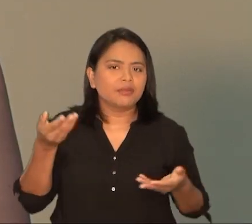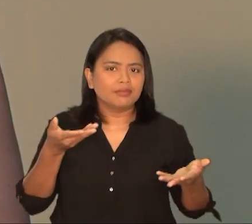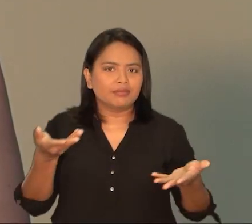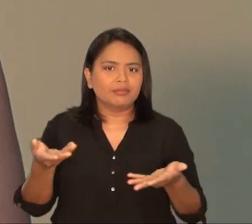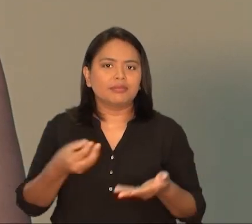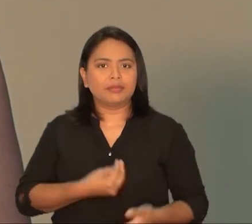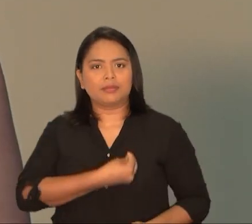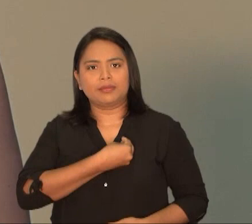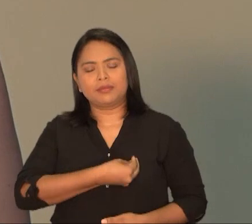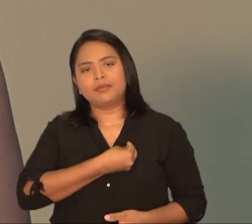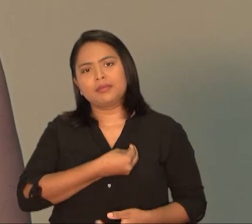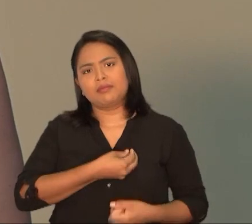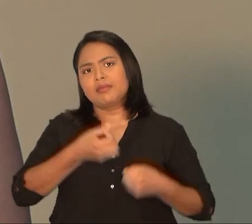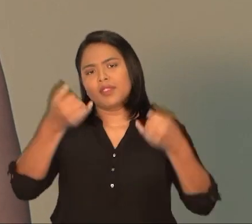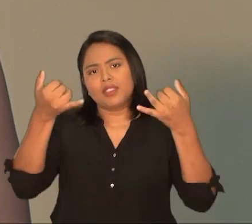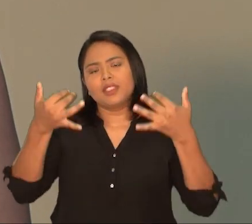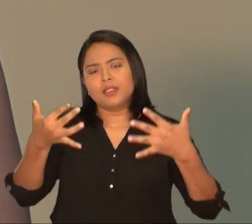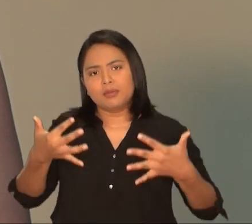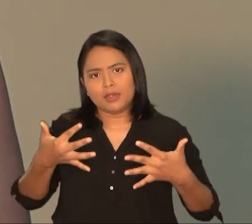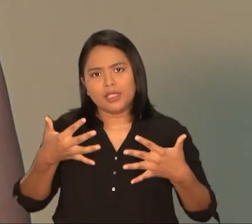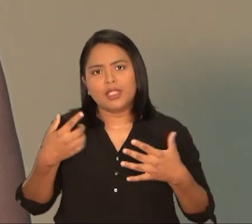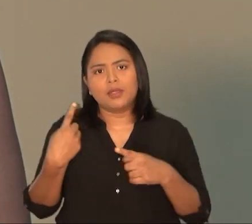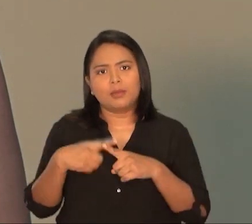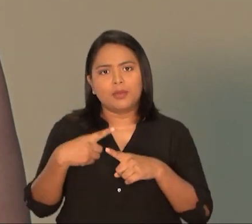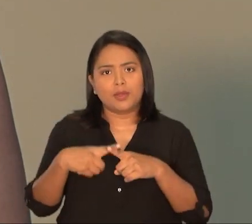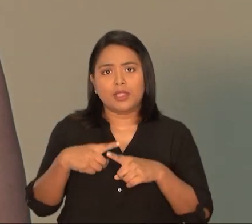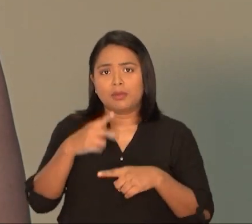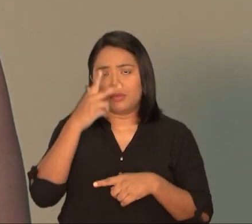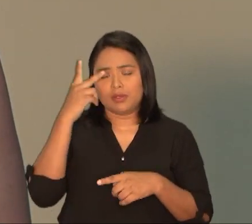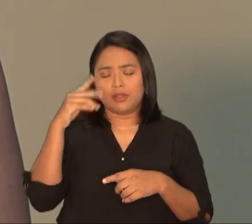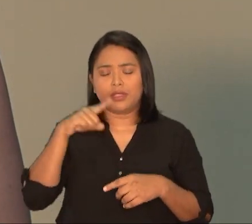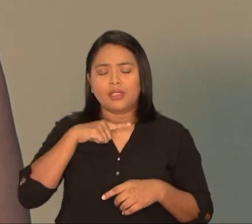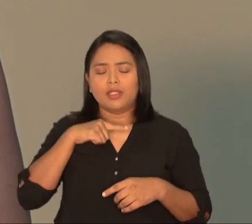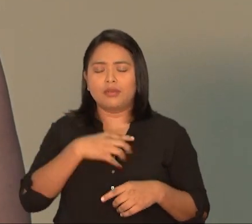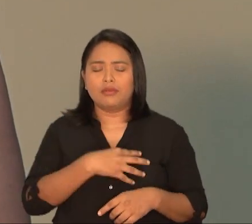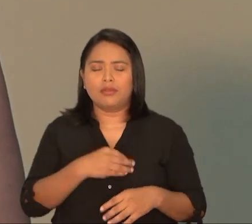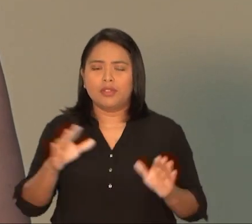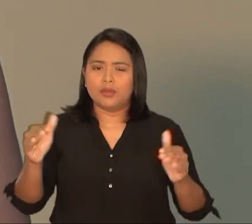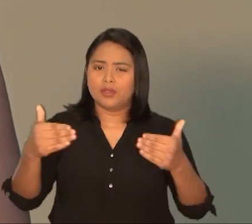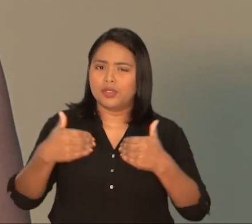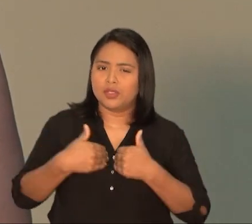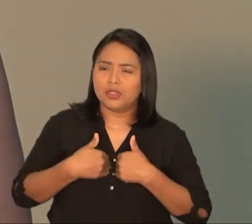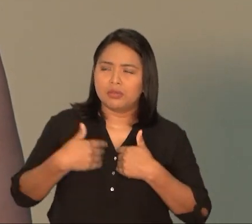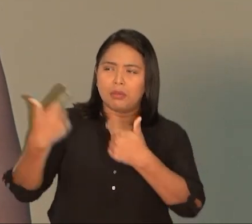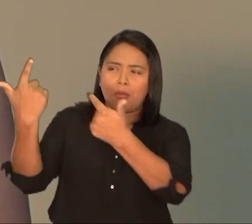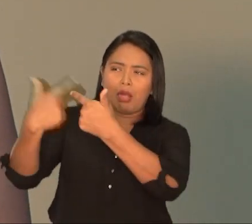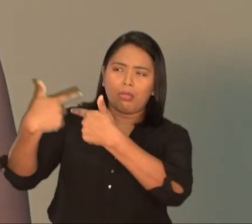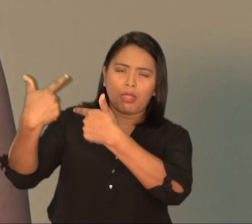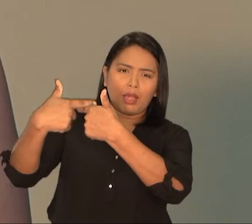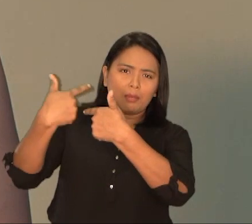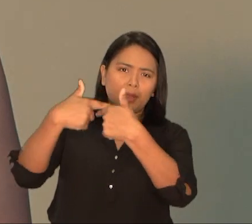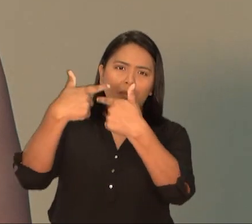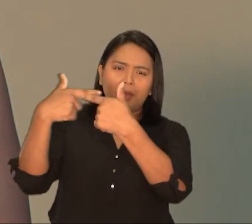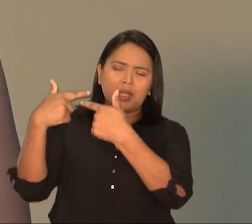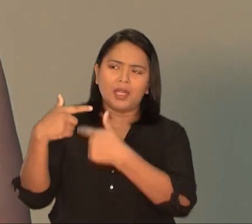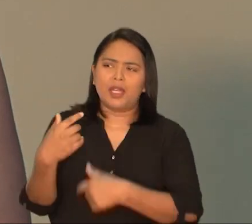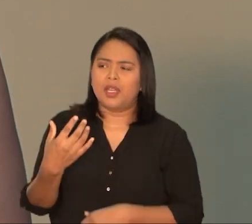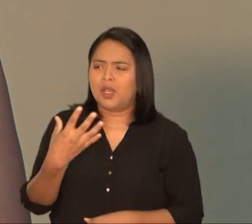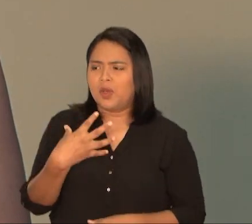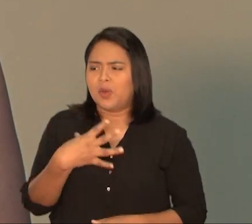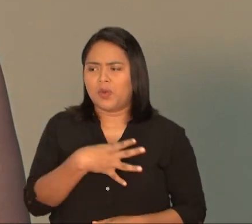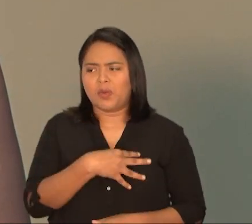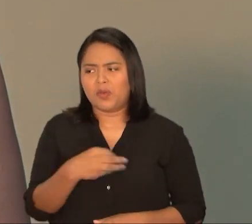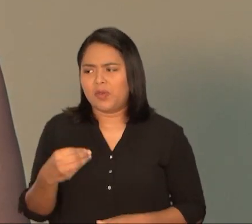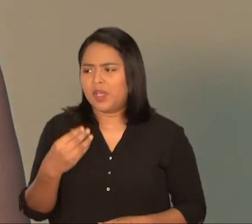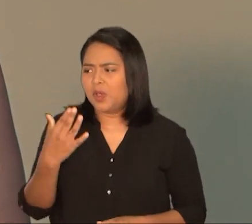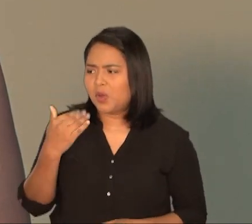aqui, né, de falar, porque quem tem um filho autista acaba sendo muito julgada. O filho não come isso porque